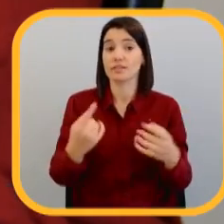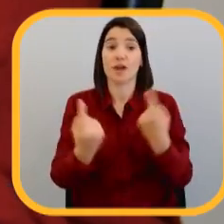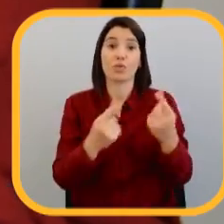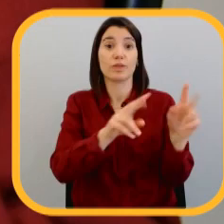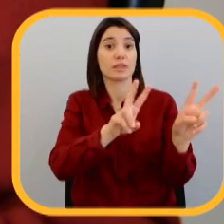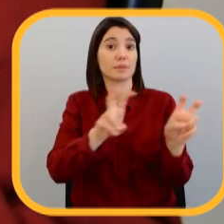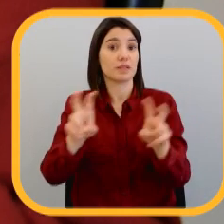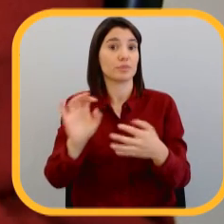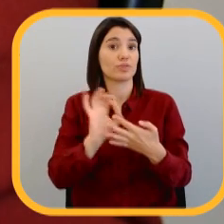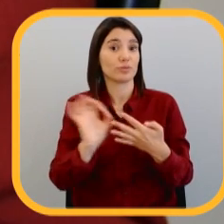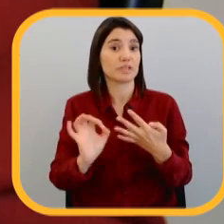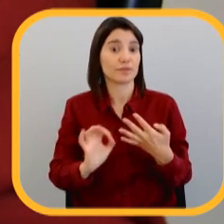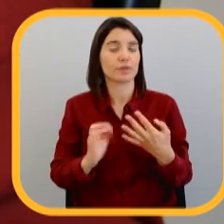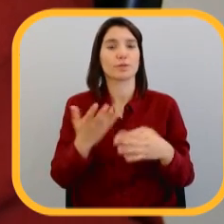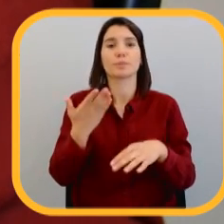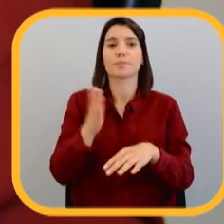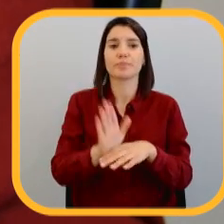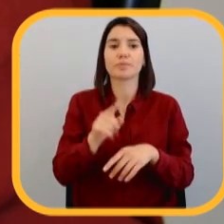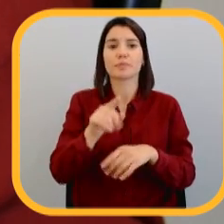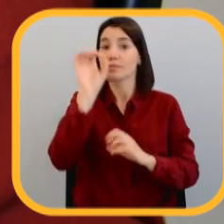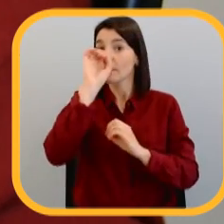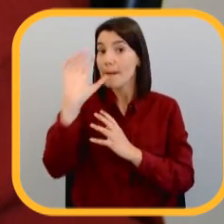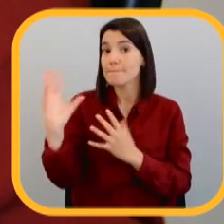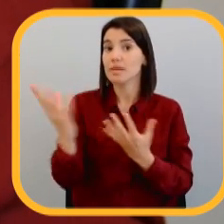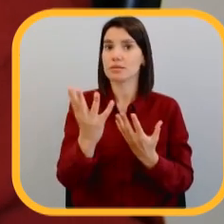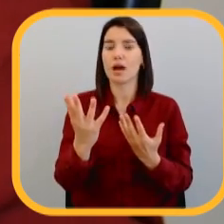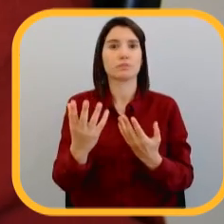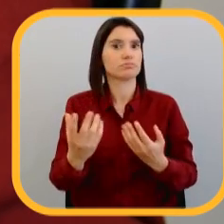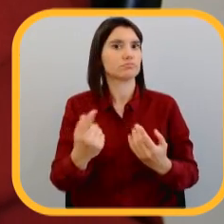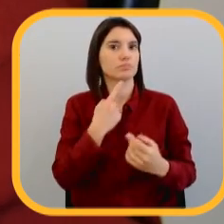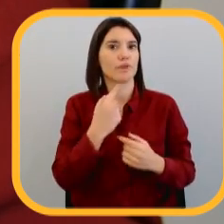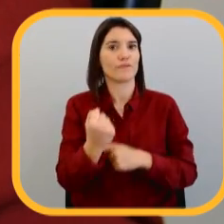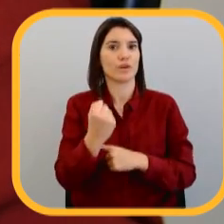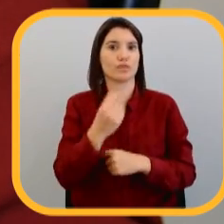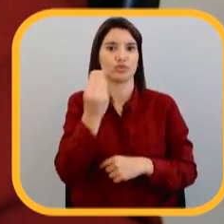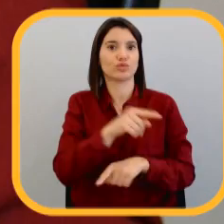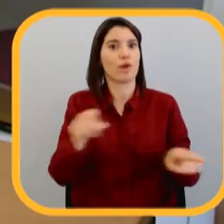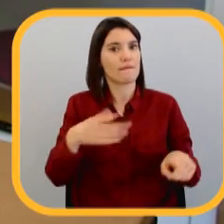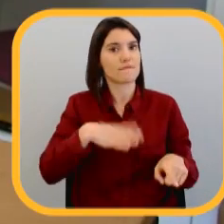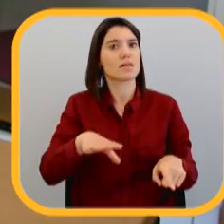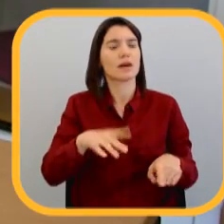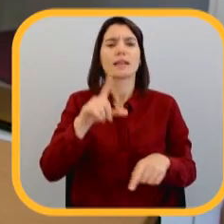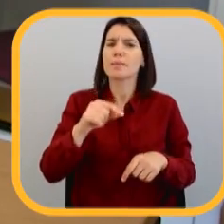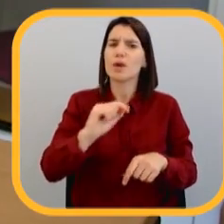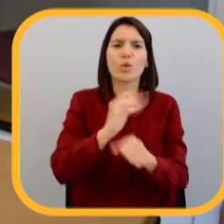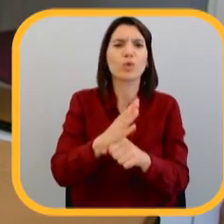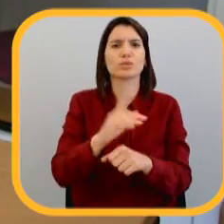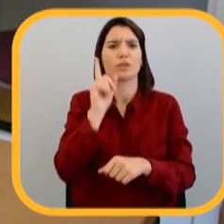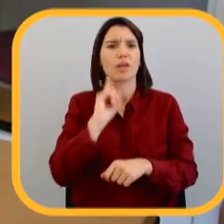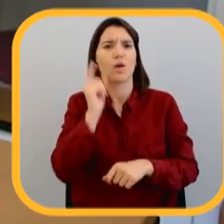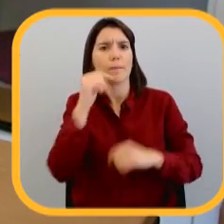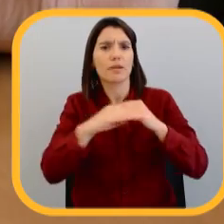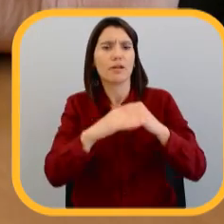interesse grande em algumas causas específicas. Por exemplo, a questão ambiental é muito forte entre os jovens. E outras também, aquela